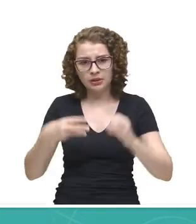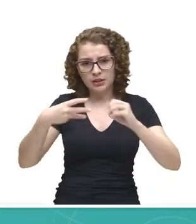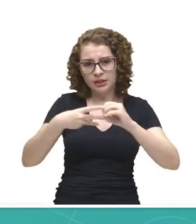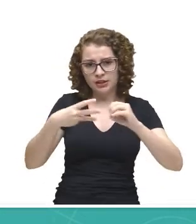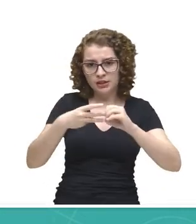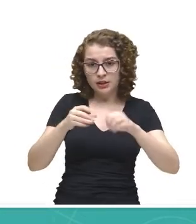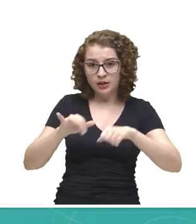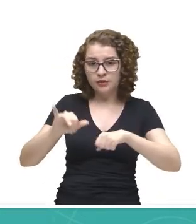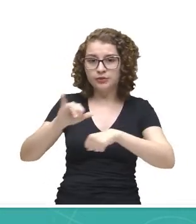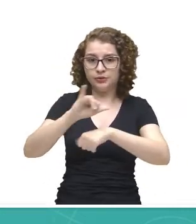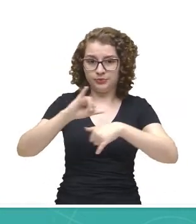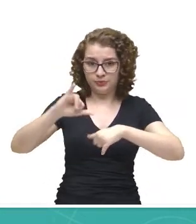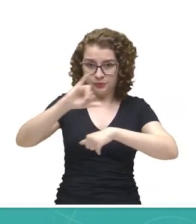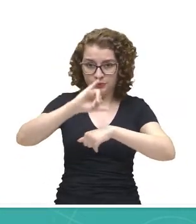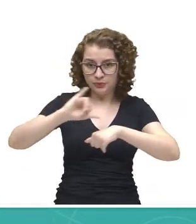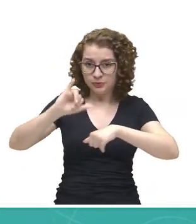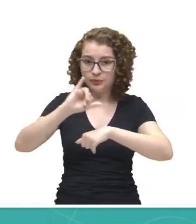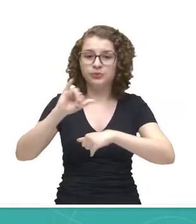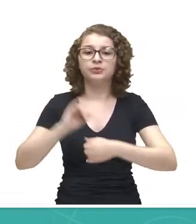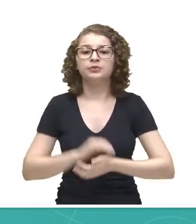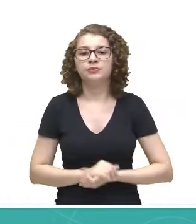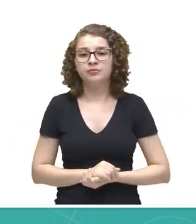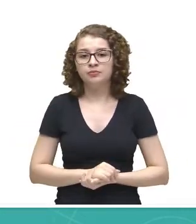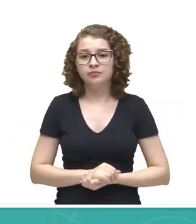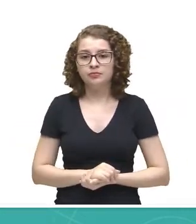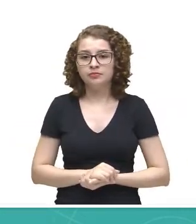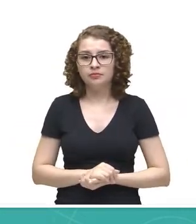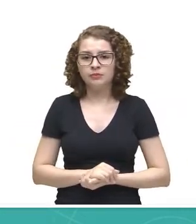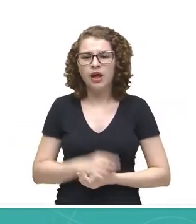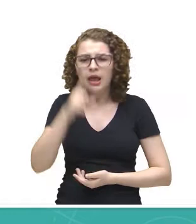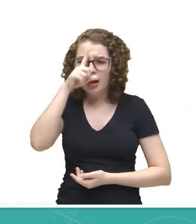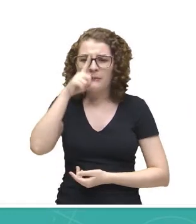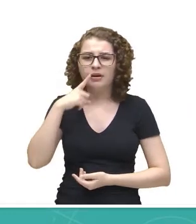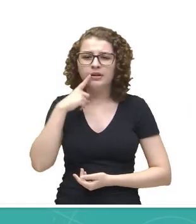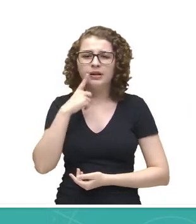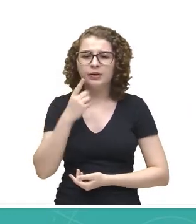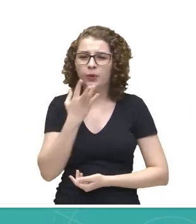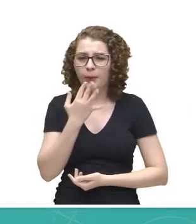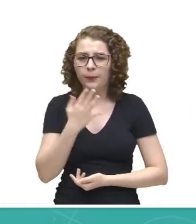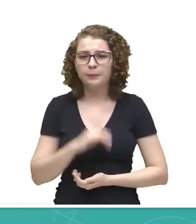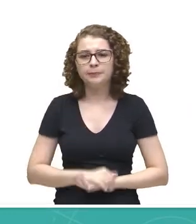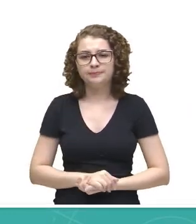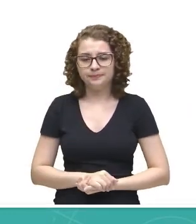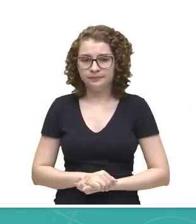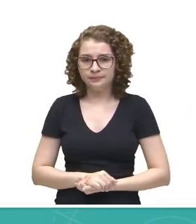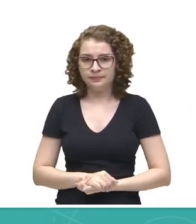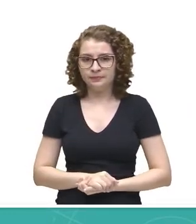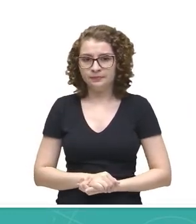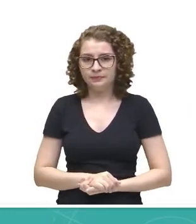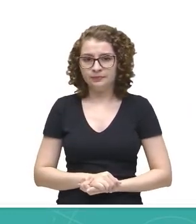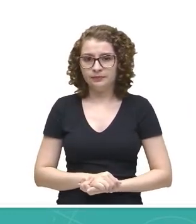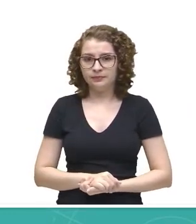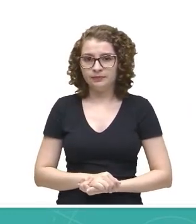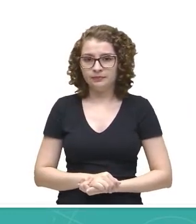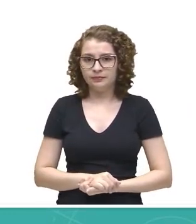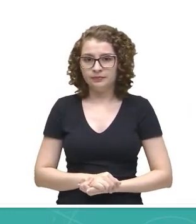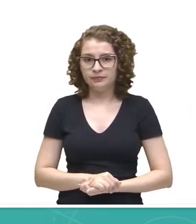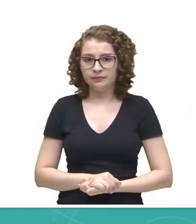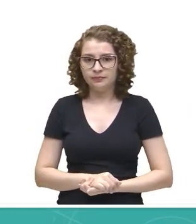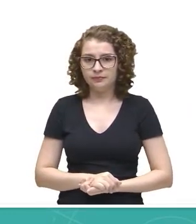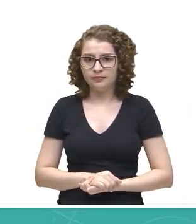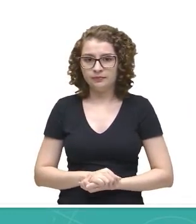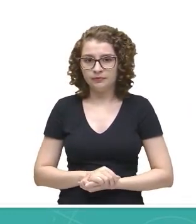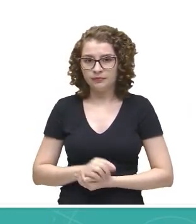a representação aqui da célula de gordura, essa célula amarelinha que a gente observa aqui nessa imagem, o linfócito que